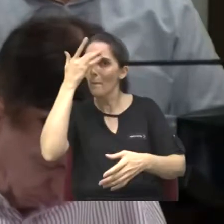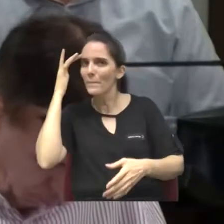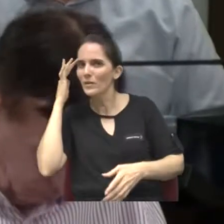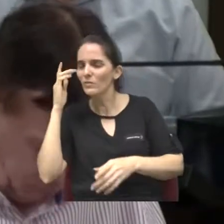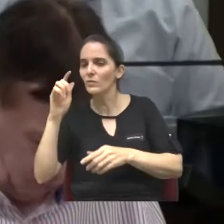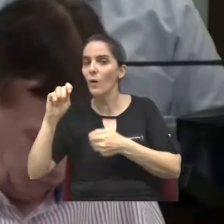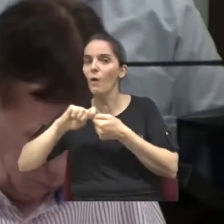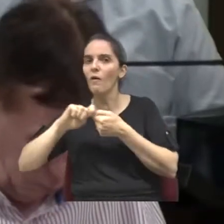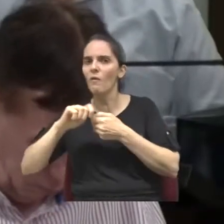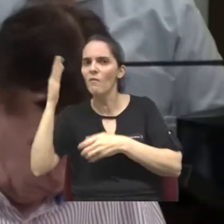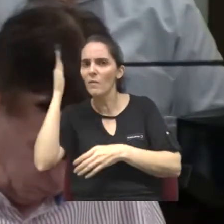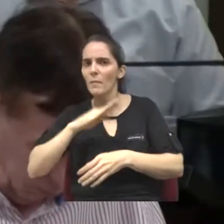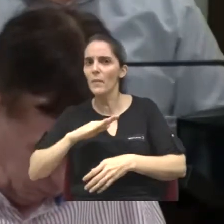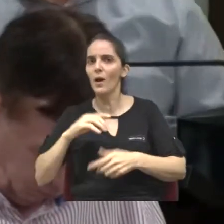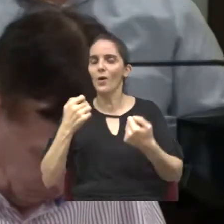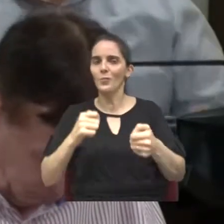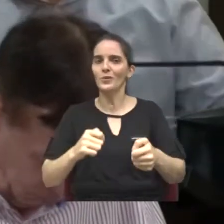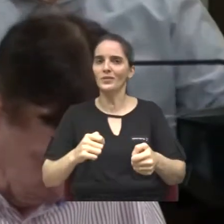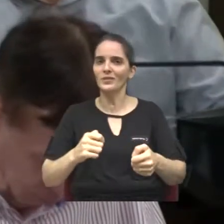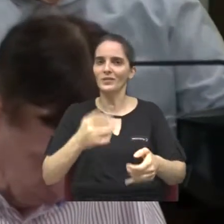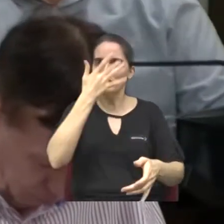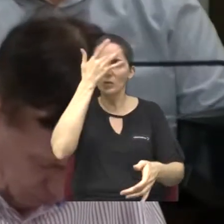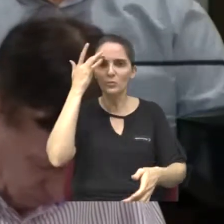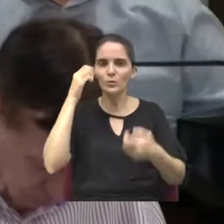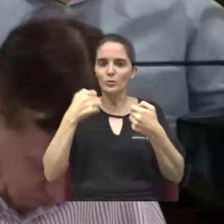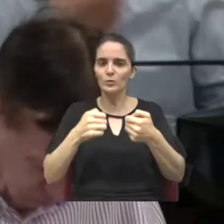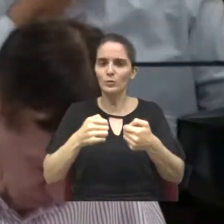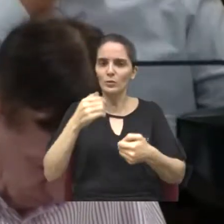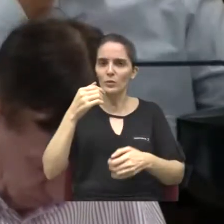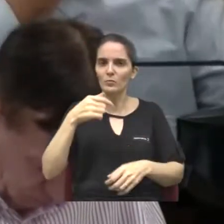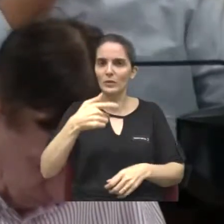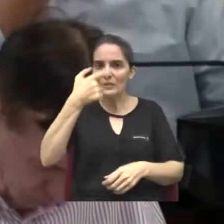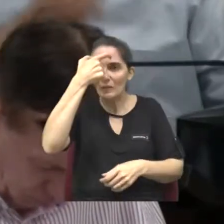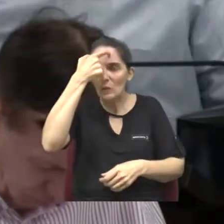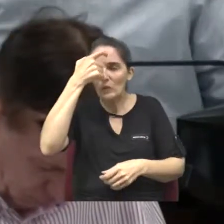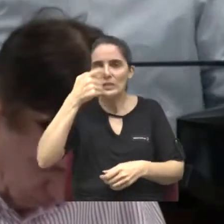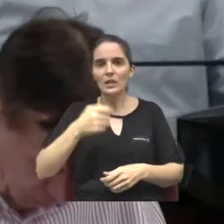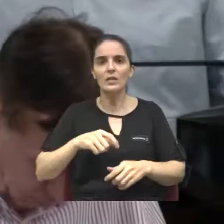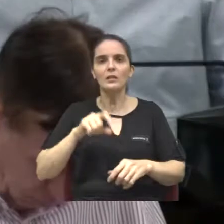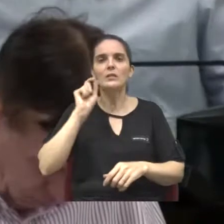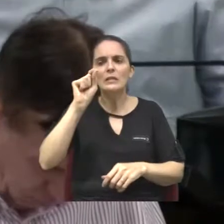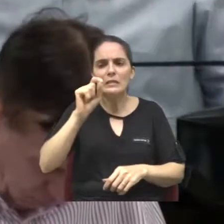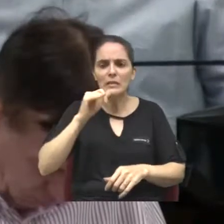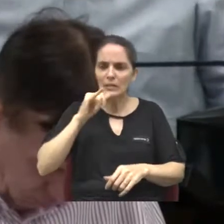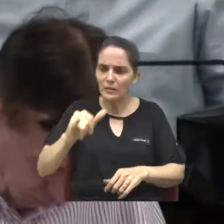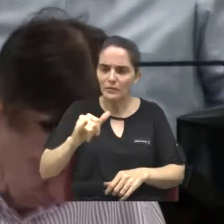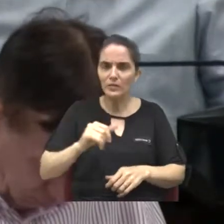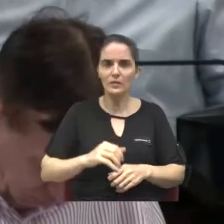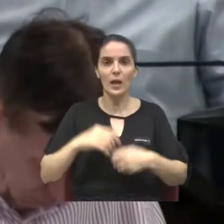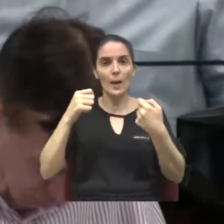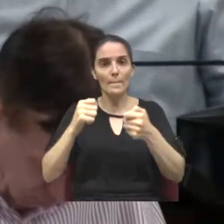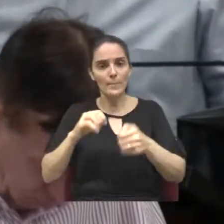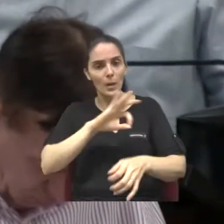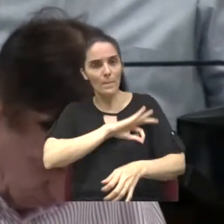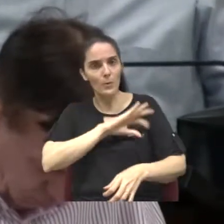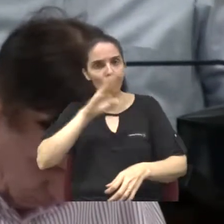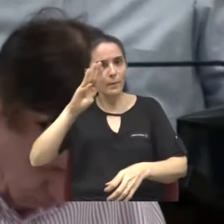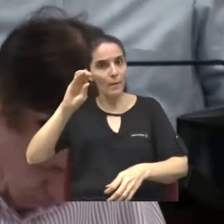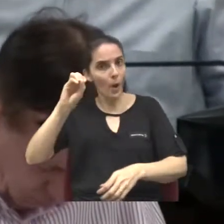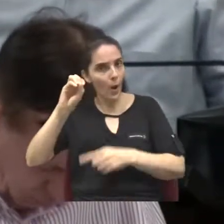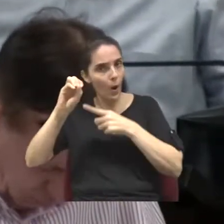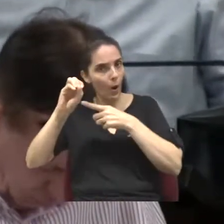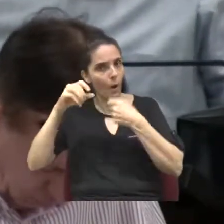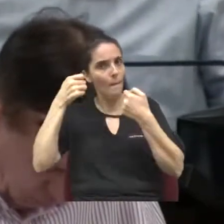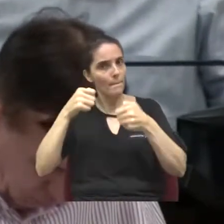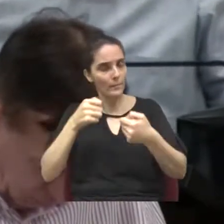se conscientizem que, sim, devem denunciar, devem registrar boletim de ocorrência,